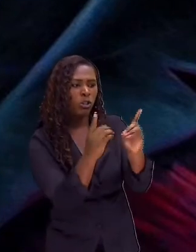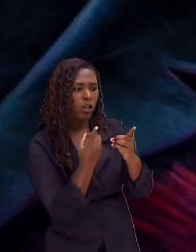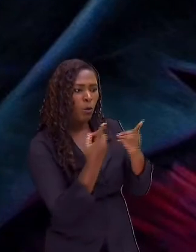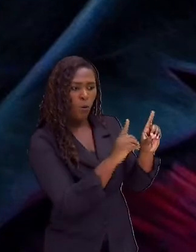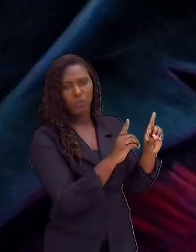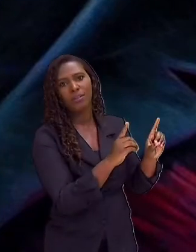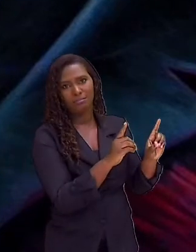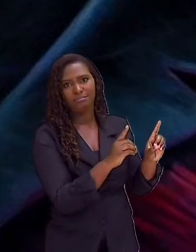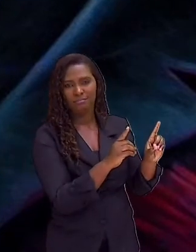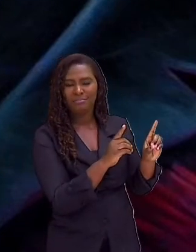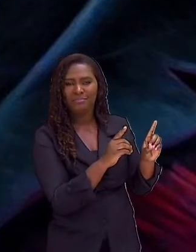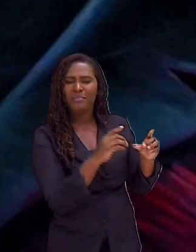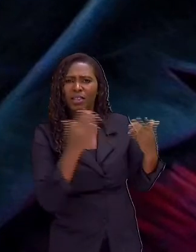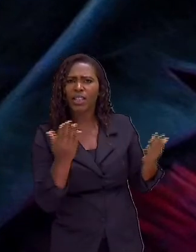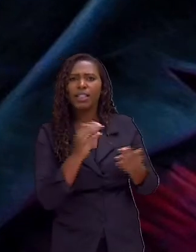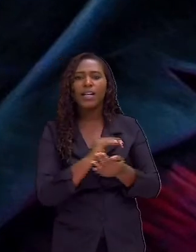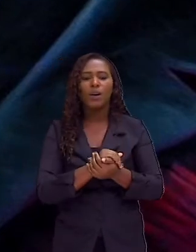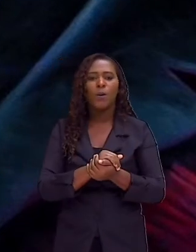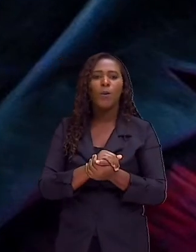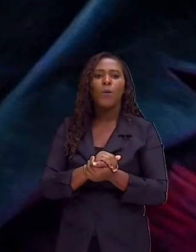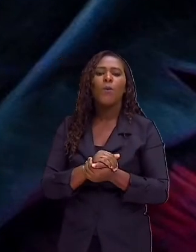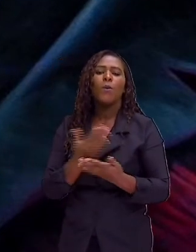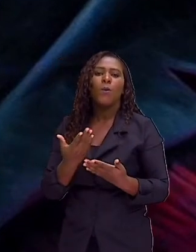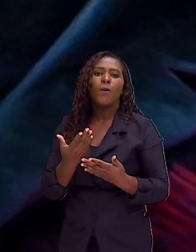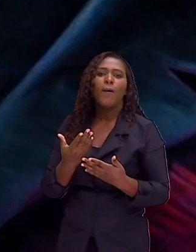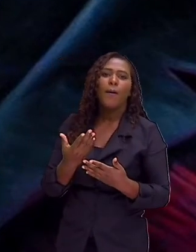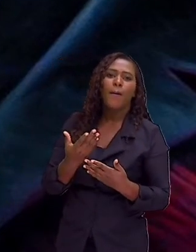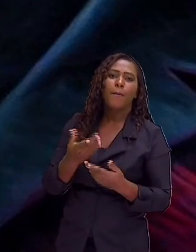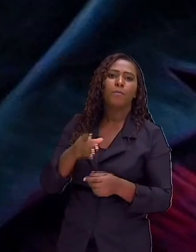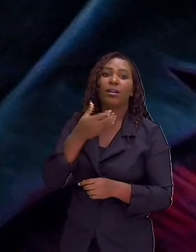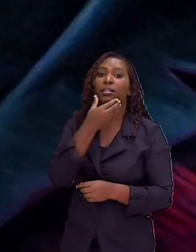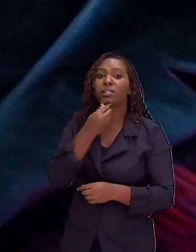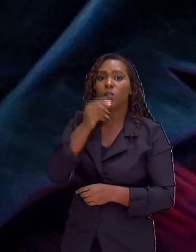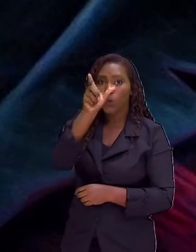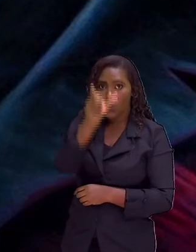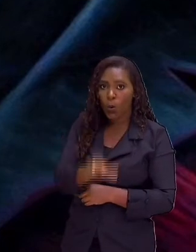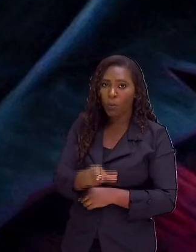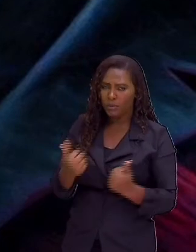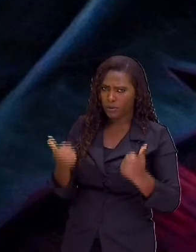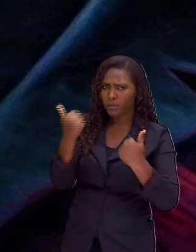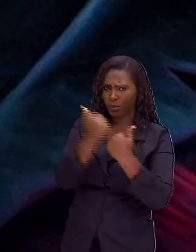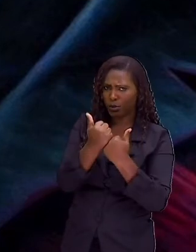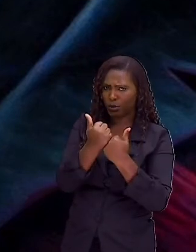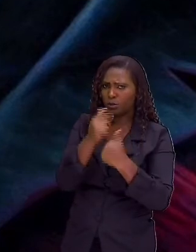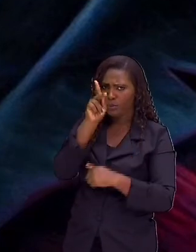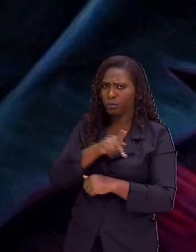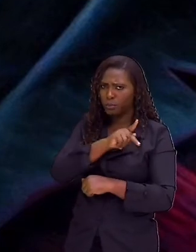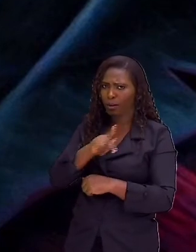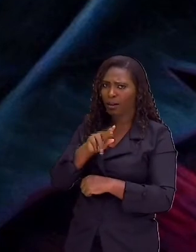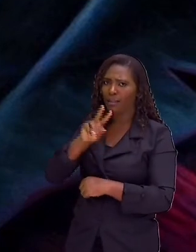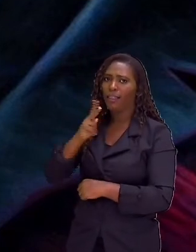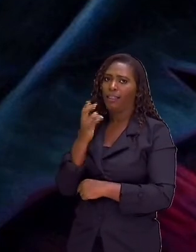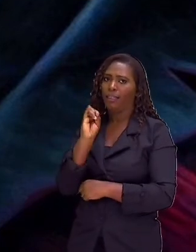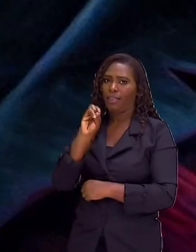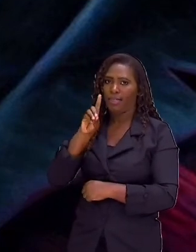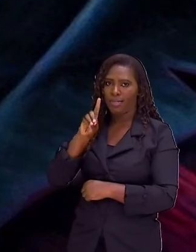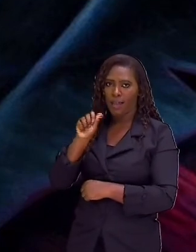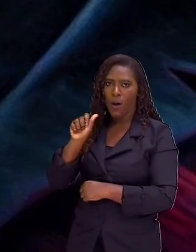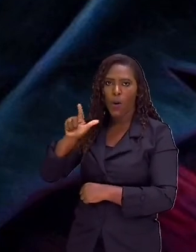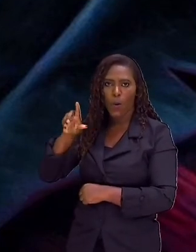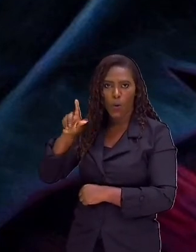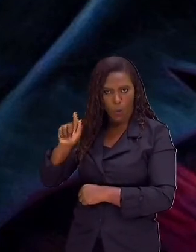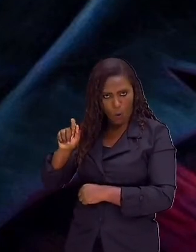da batalha, e a elite crioula, que não queria perder seus privilégios e, portanto,